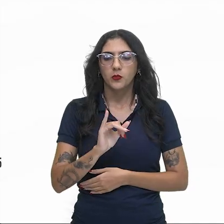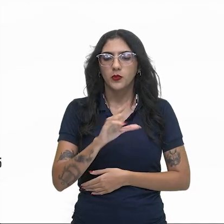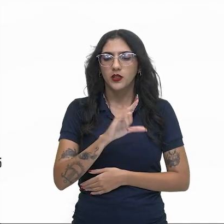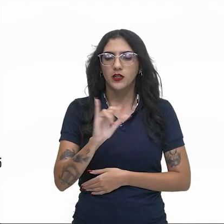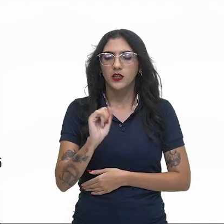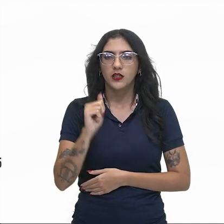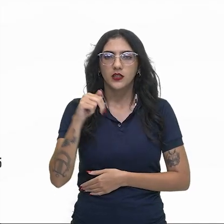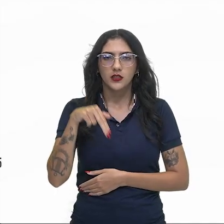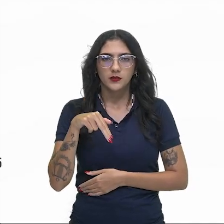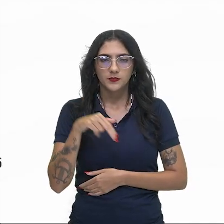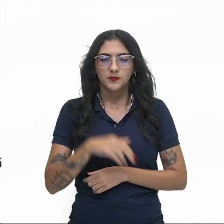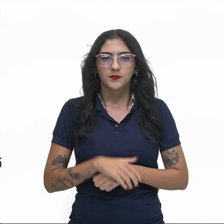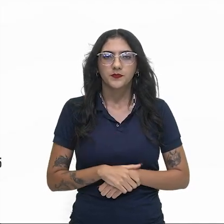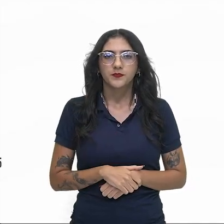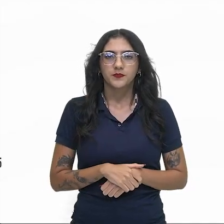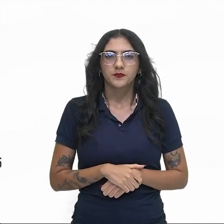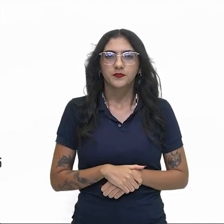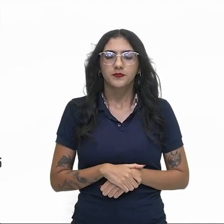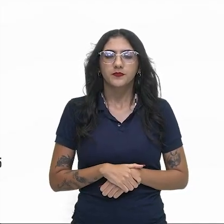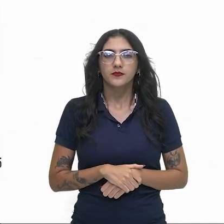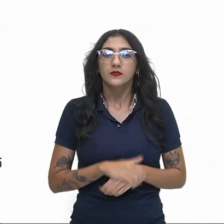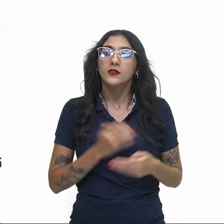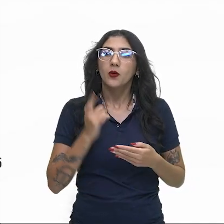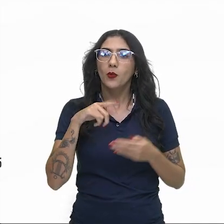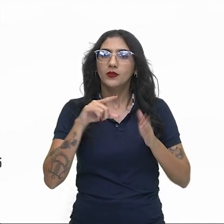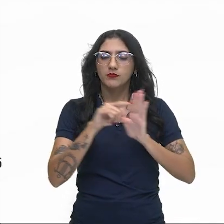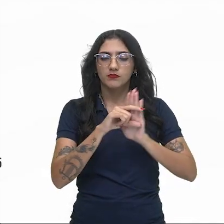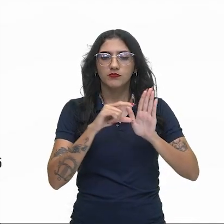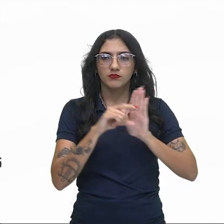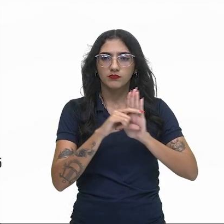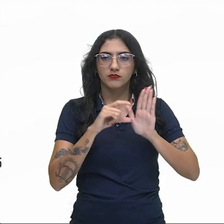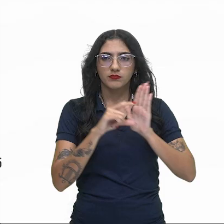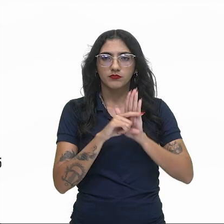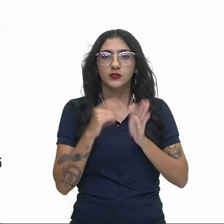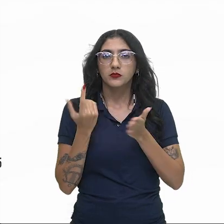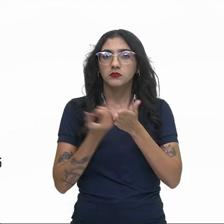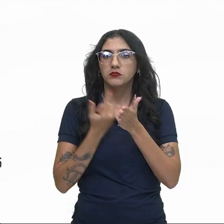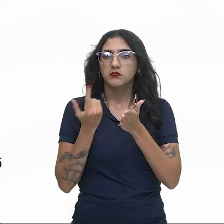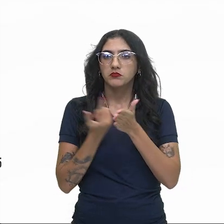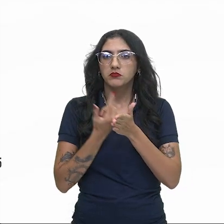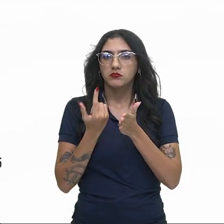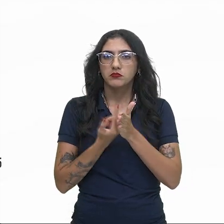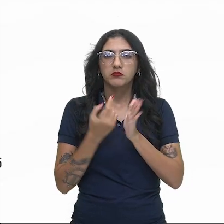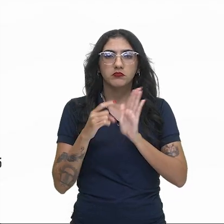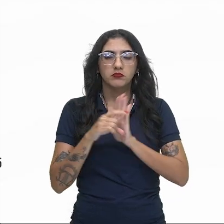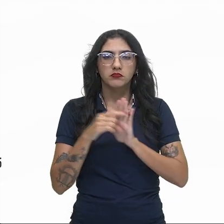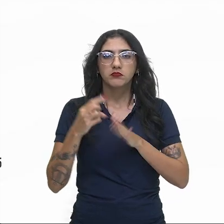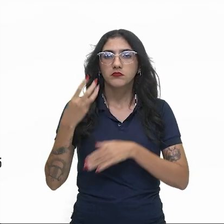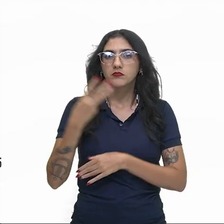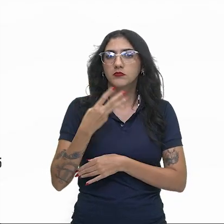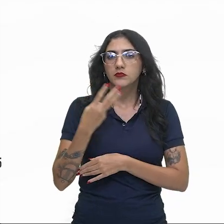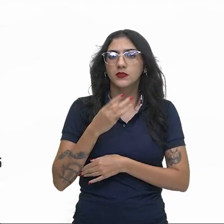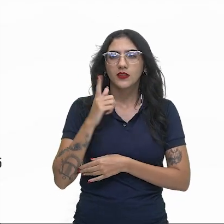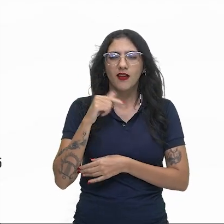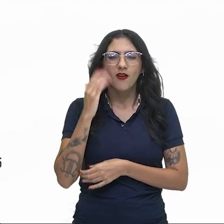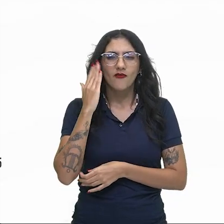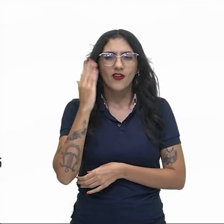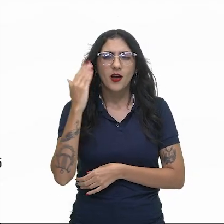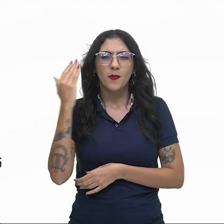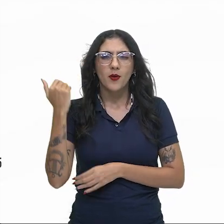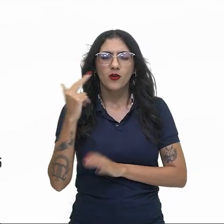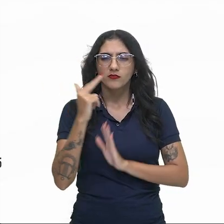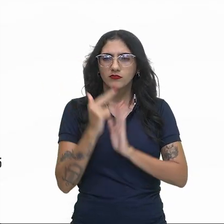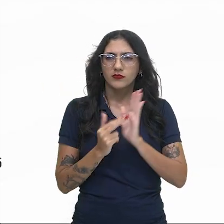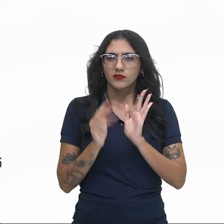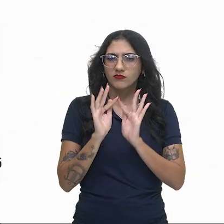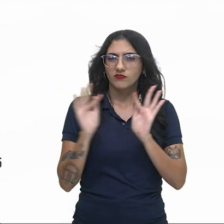ok? Esta parte foi extraída, né, do ato 3, cena 1, que é o famoso to be